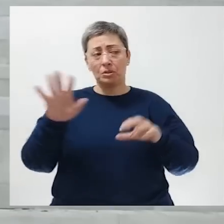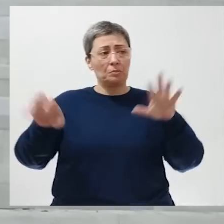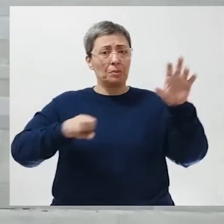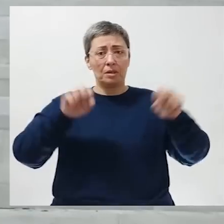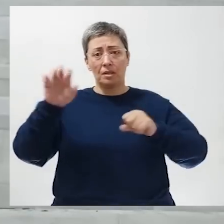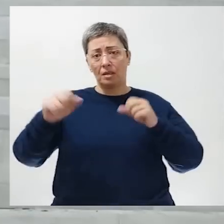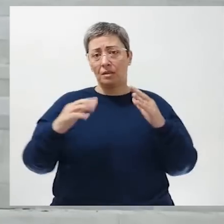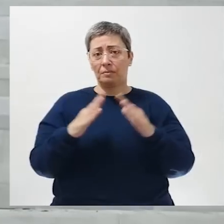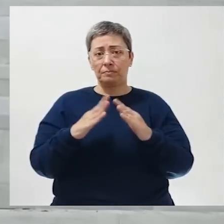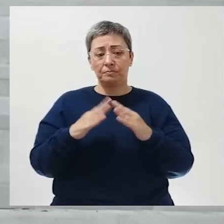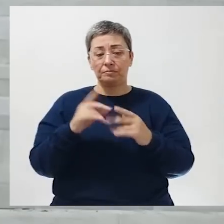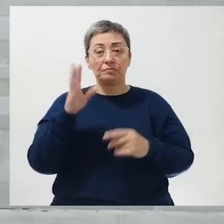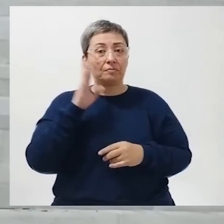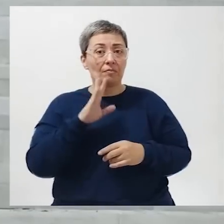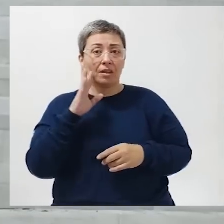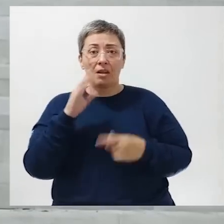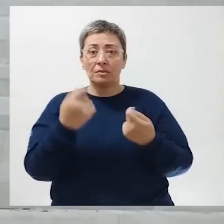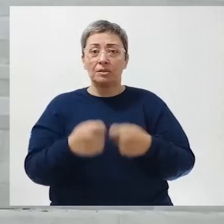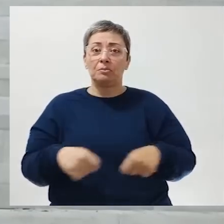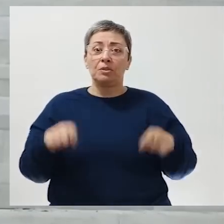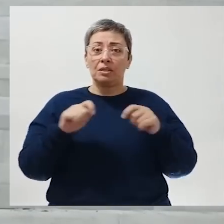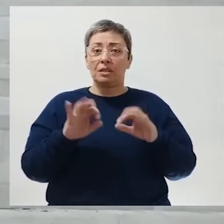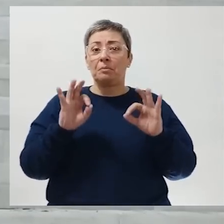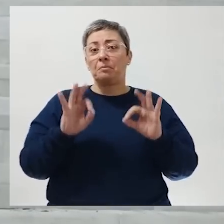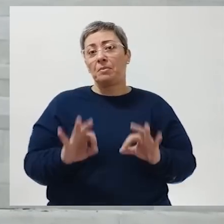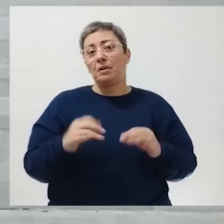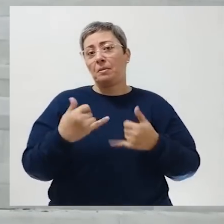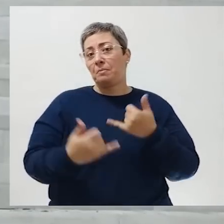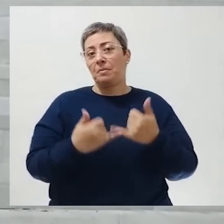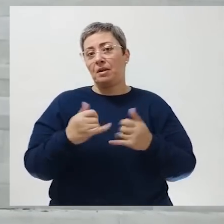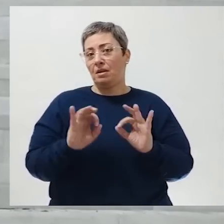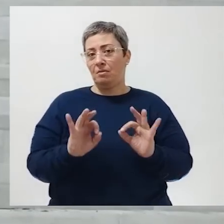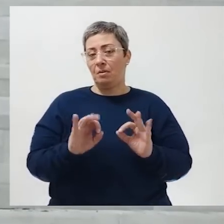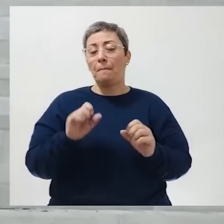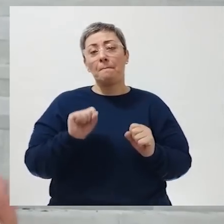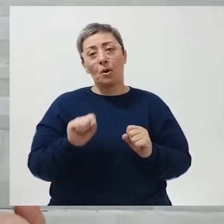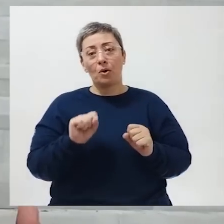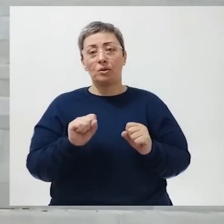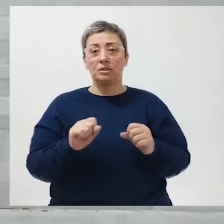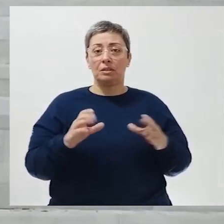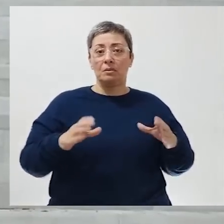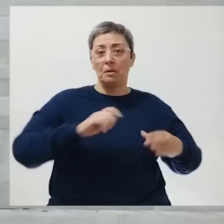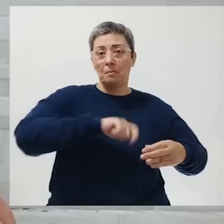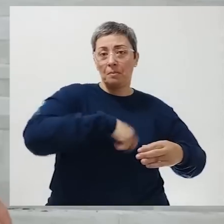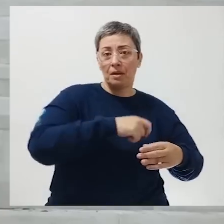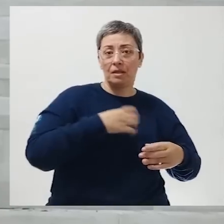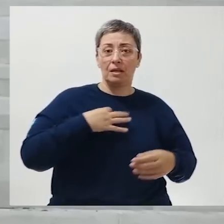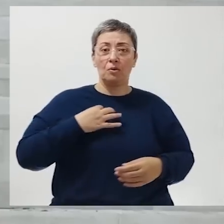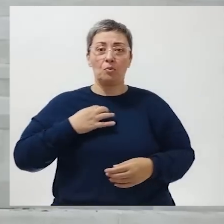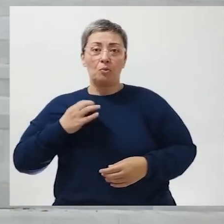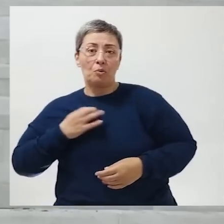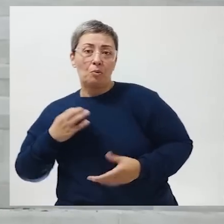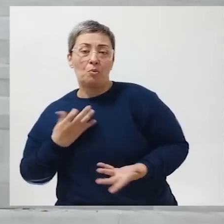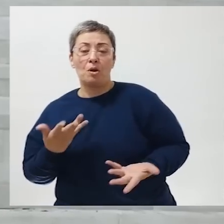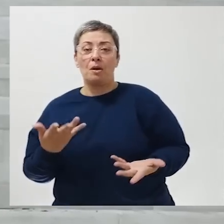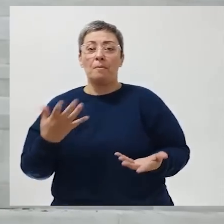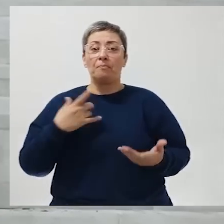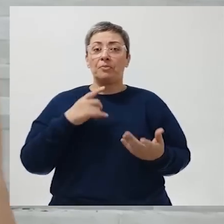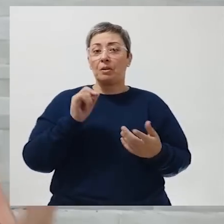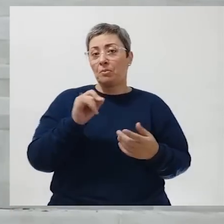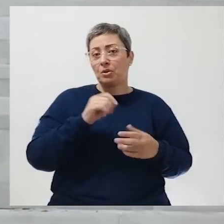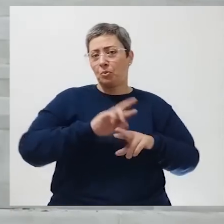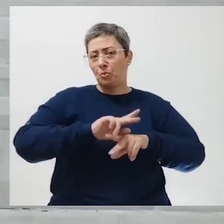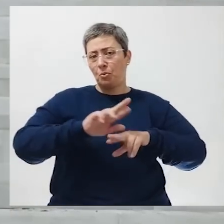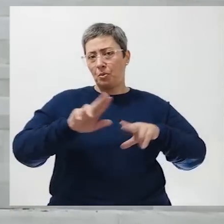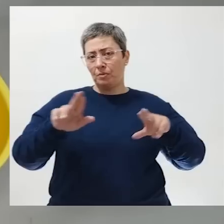pela sua casa. E o legal é que não precisa ser exatamente brinquedo. Pode ser panela, pode ser um tecido, pode ser uma